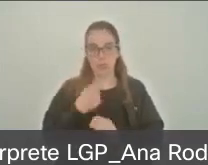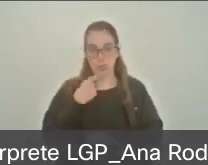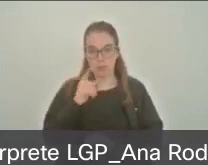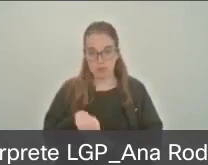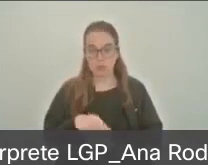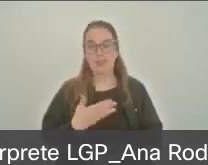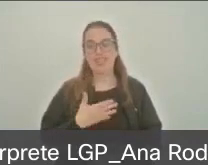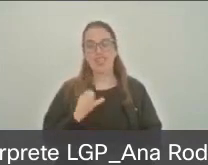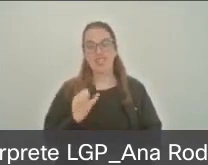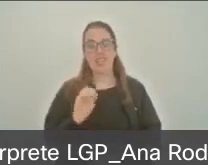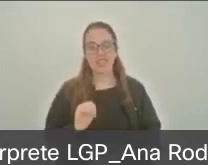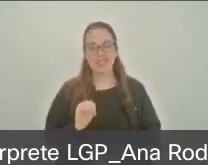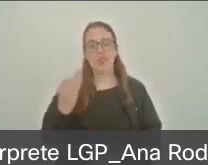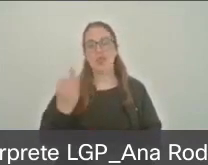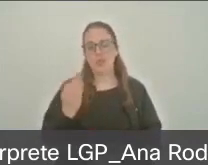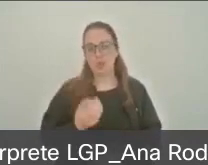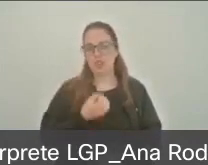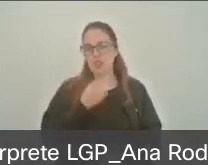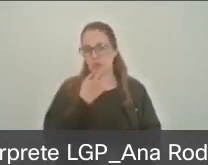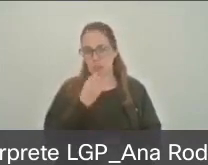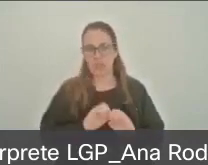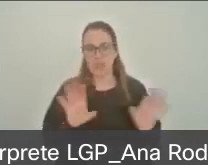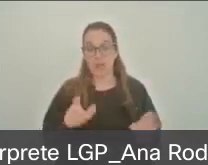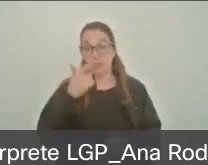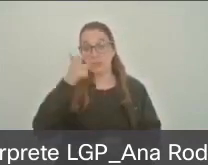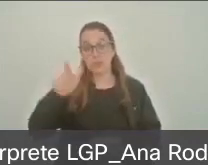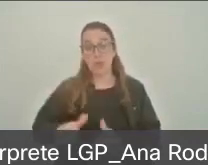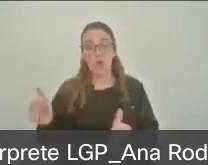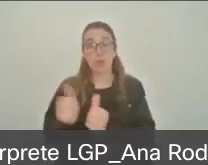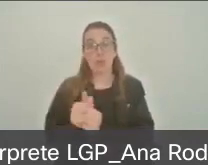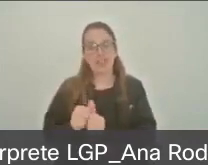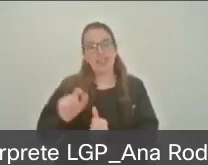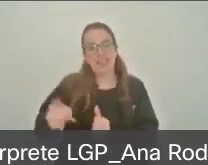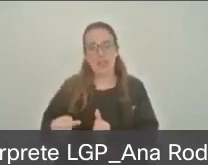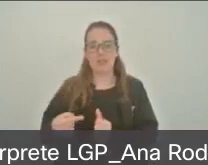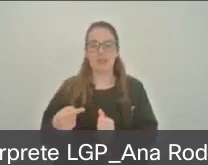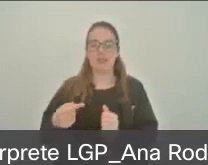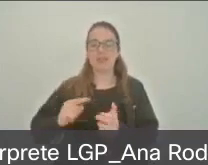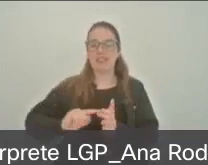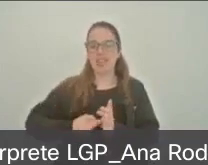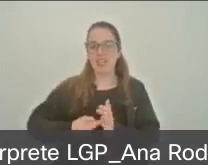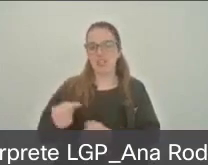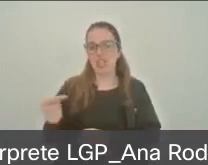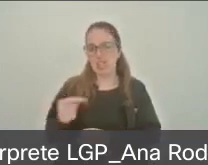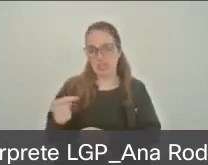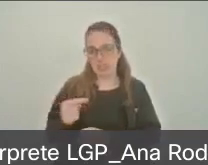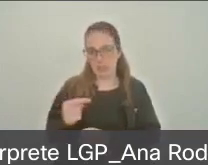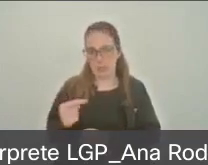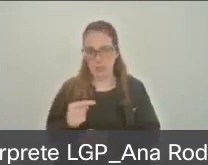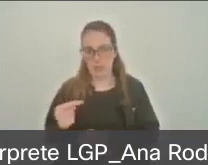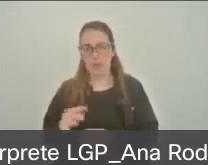a DGS já clarificou que o acompanhante, para estar presente, devia dispor de um teste negativo de rastreio à